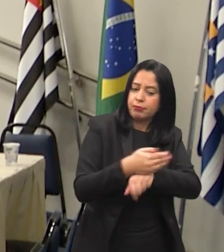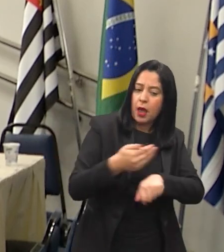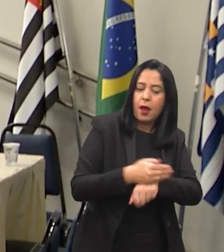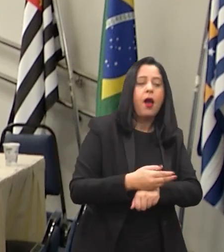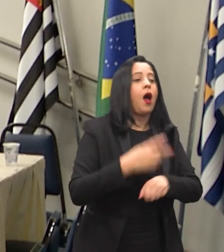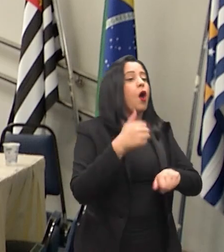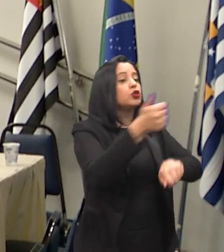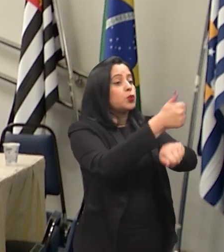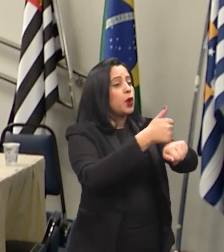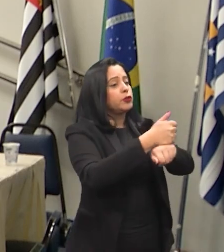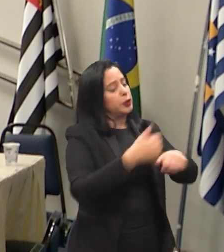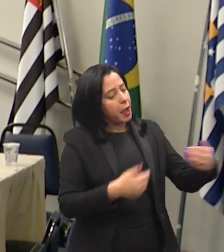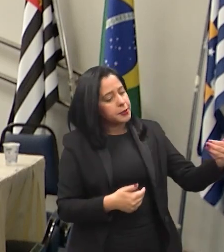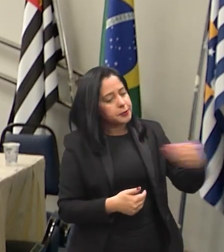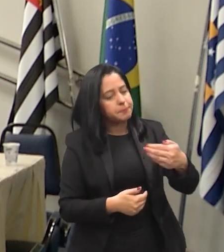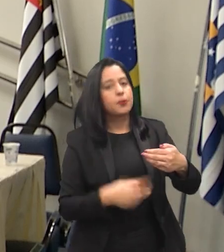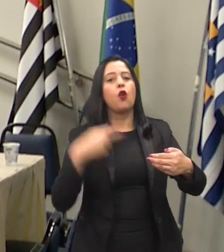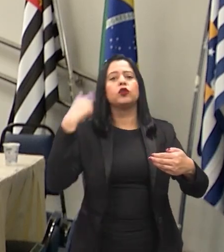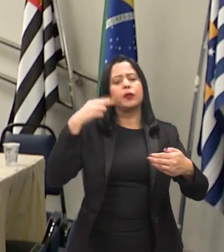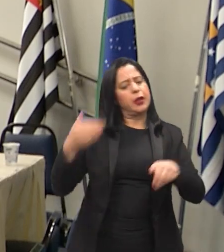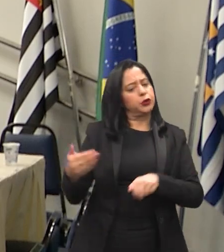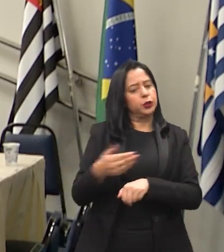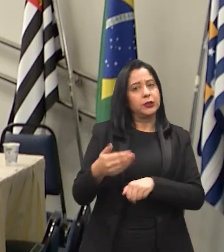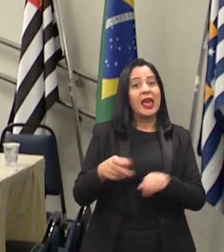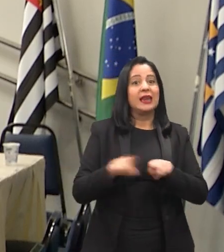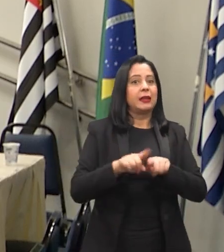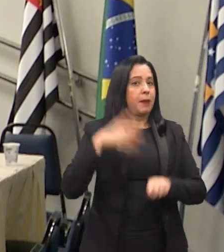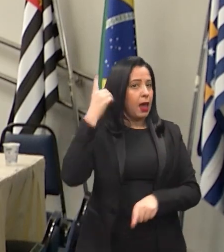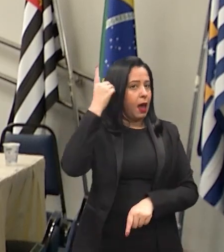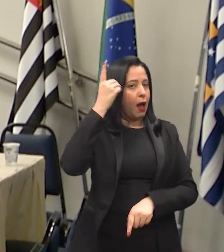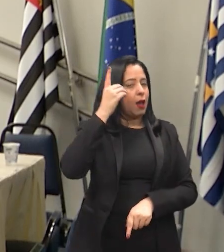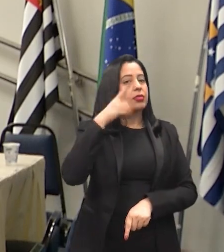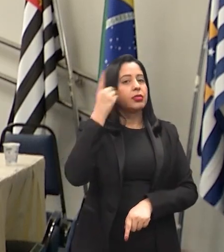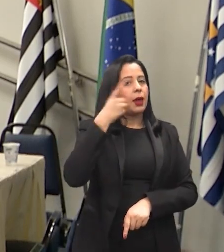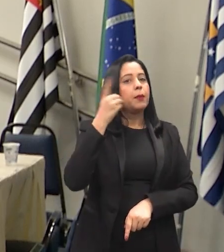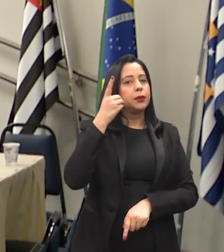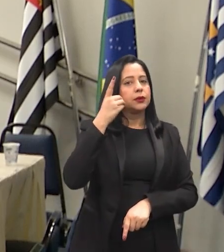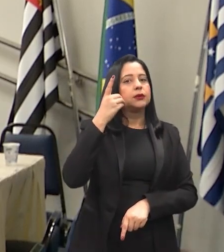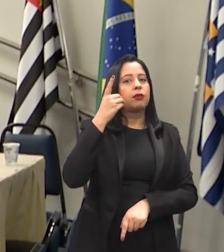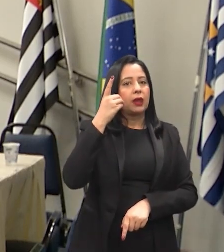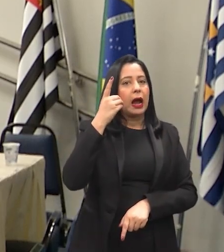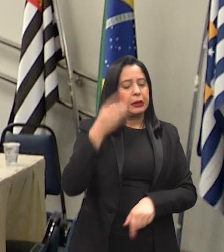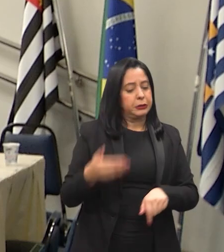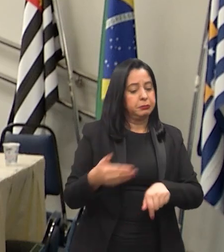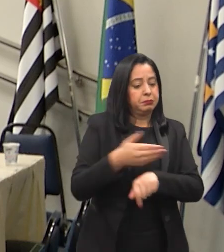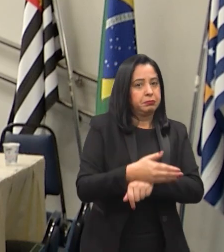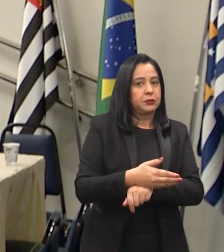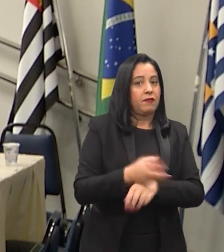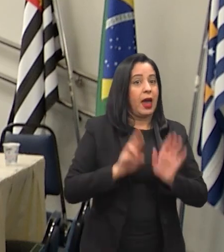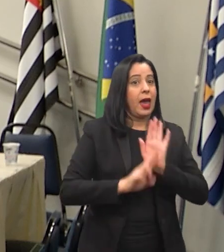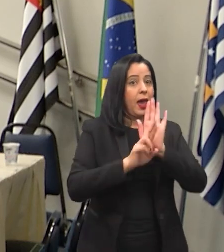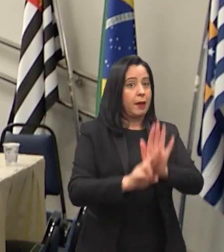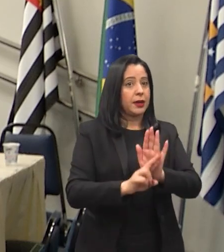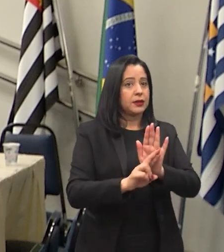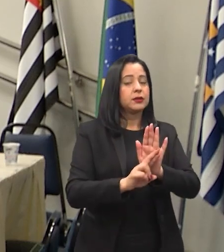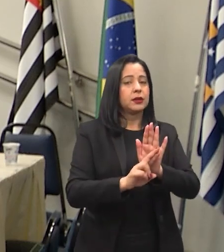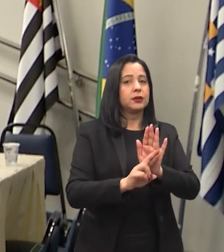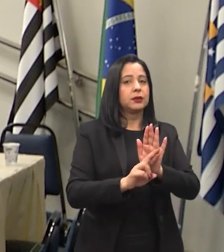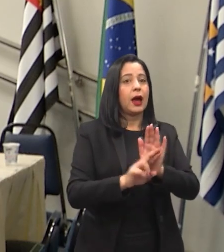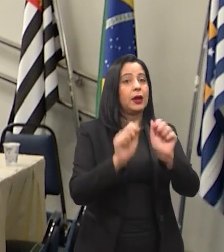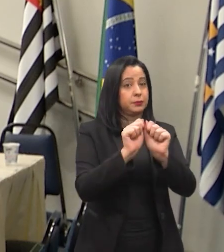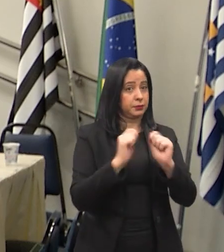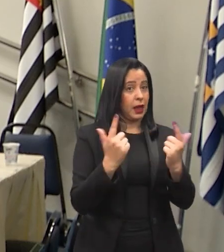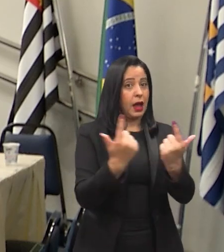os especialistas, os vereadores, né, com a presença também da deputada que vai estar representando a Assembleia Legislativa de São Paulo, trazendo